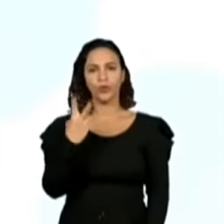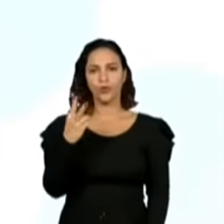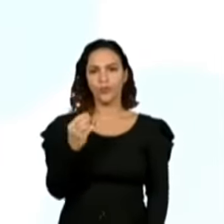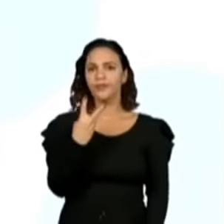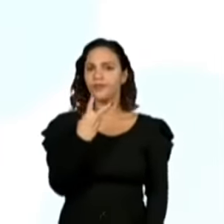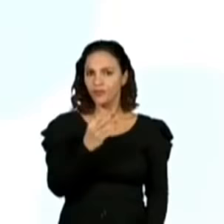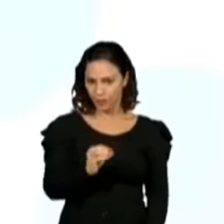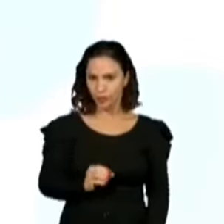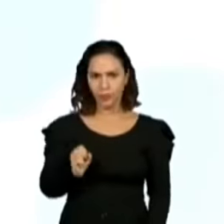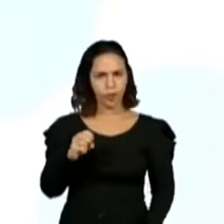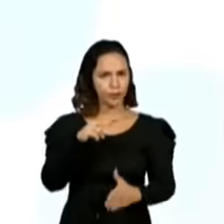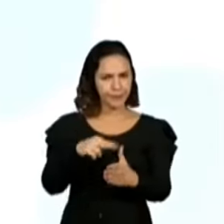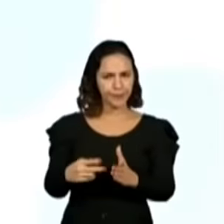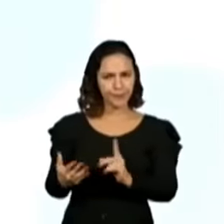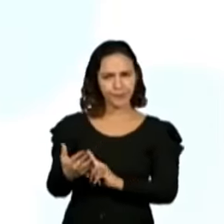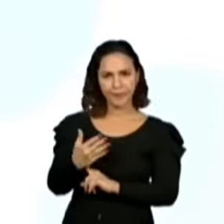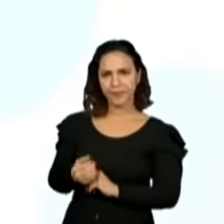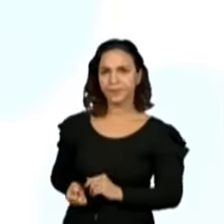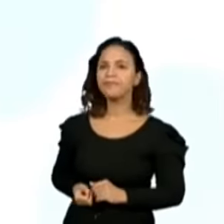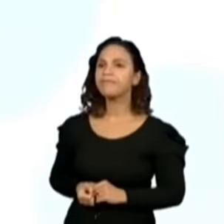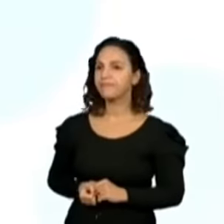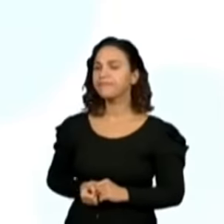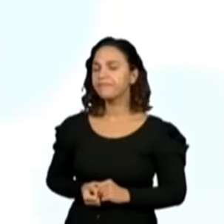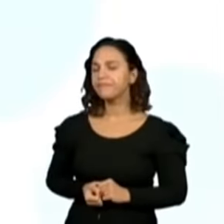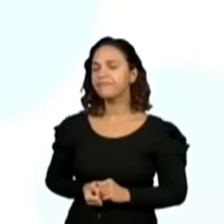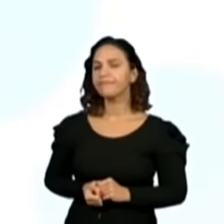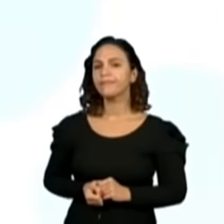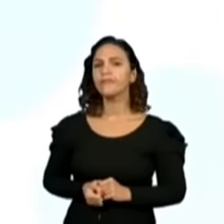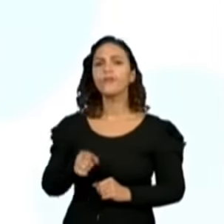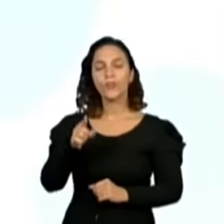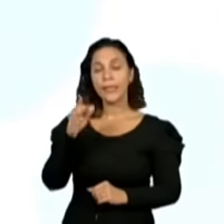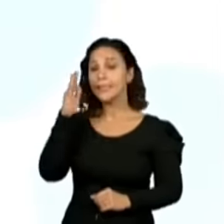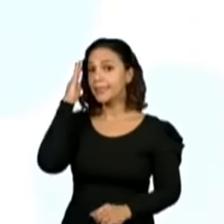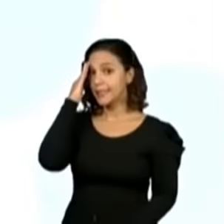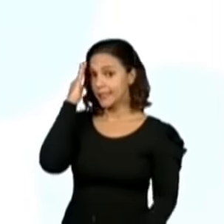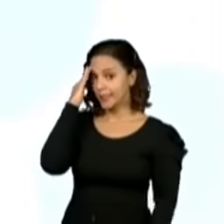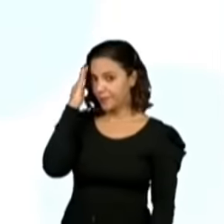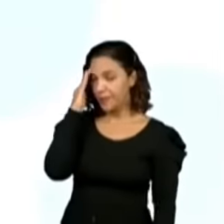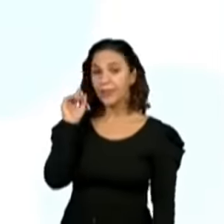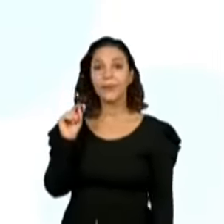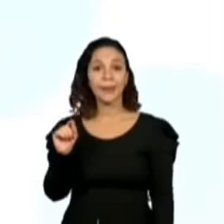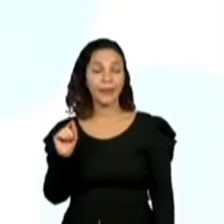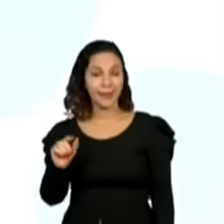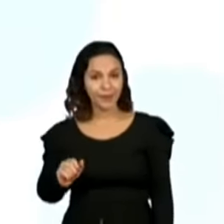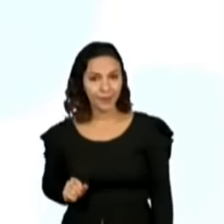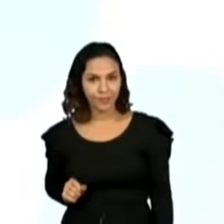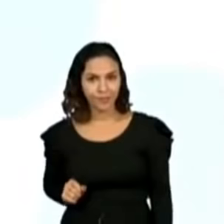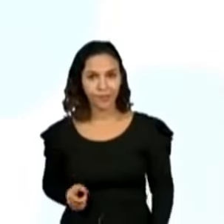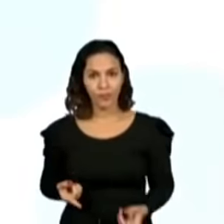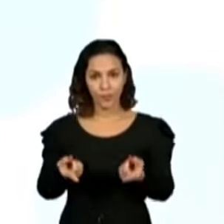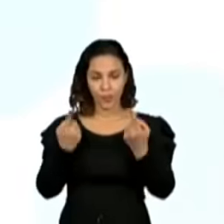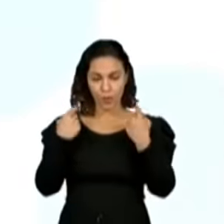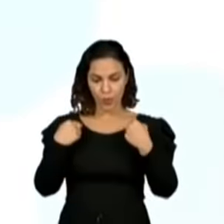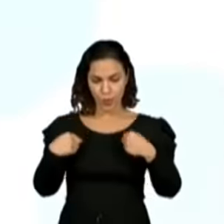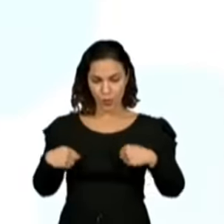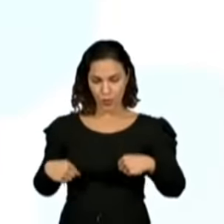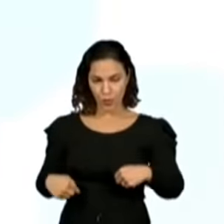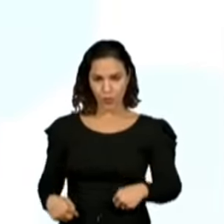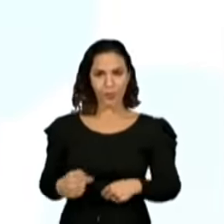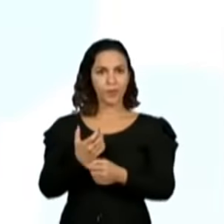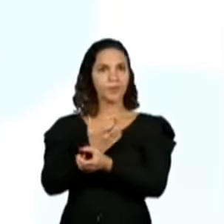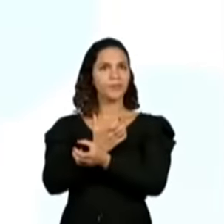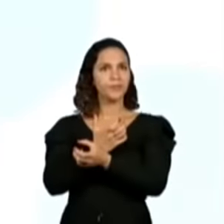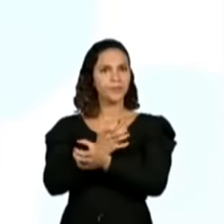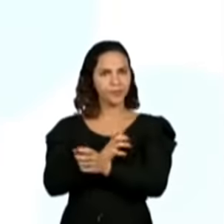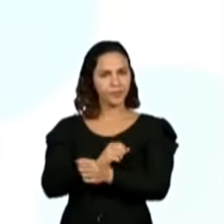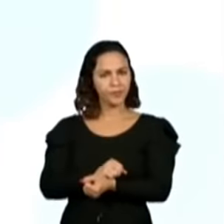a primeira parte para nós, Progenô? Leio sim. Você sabia que esqueleto humano?